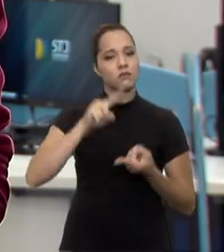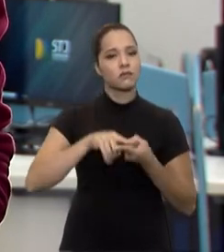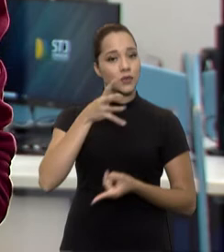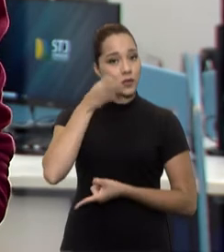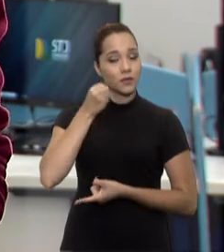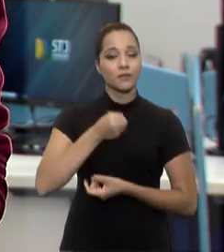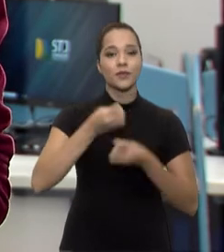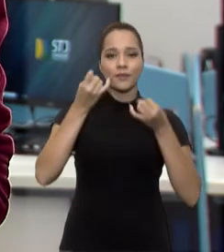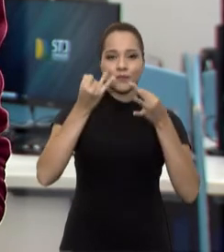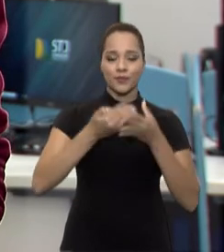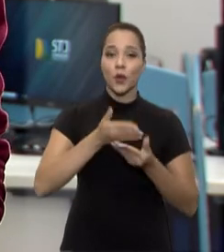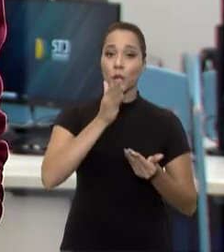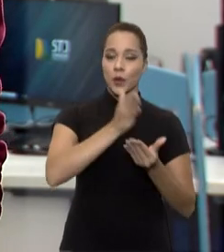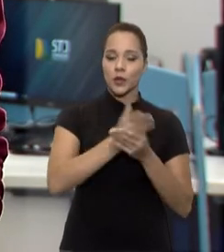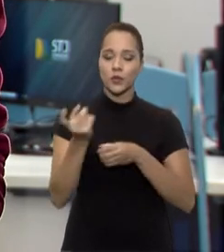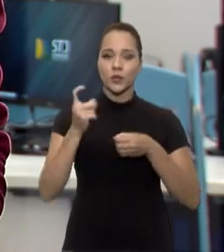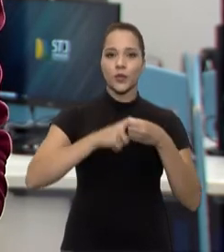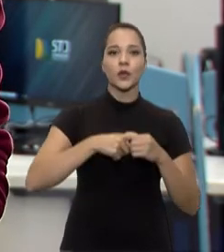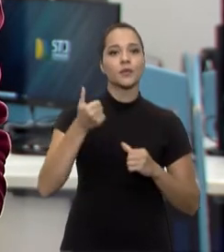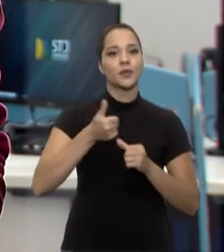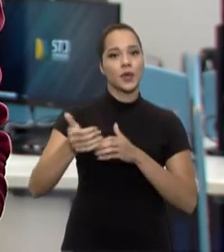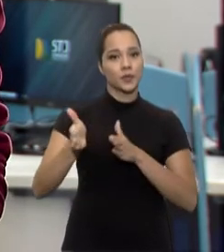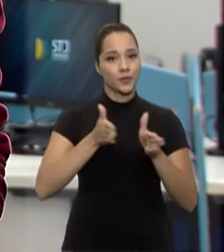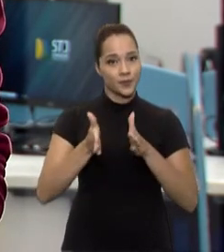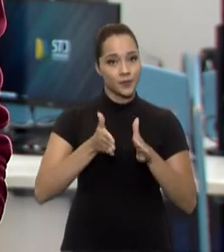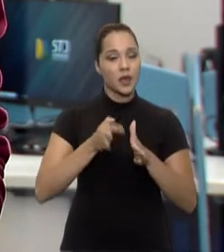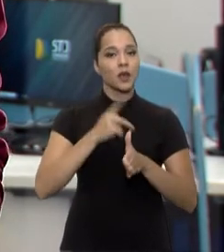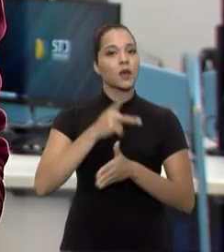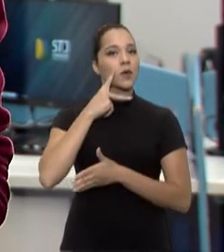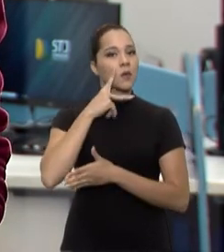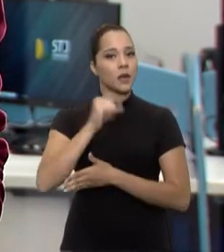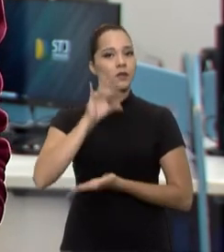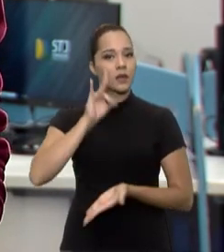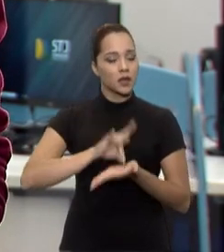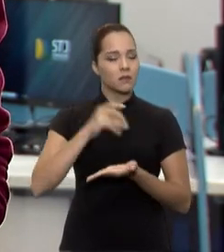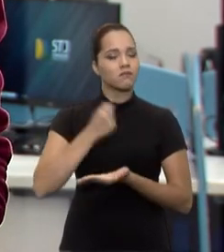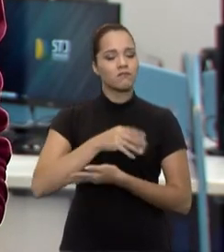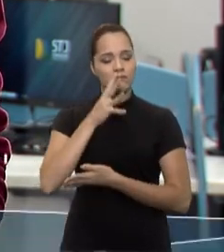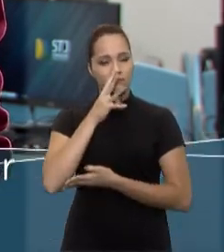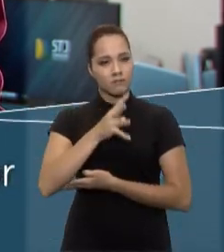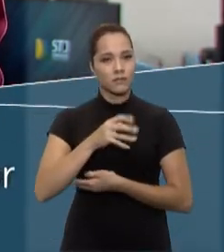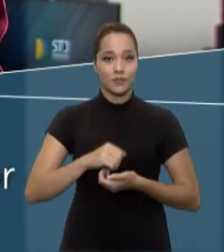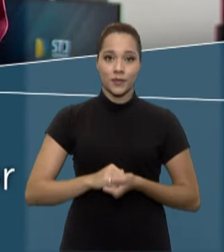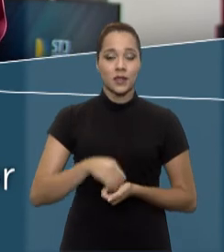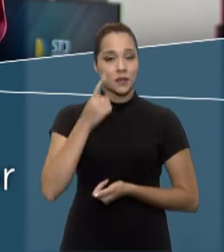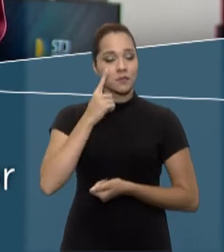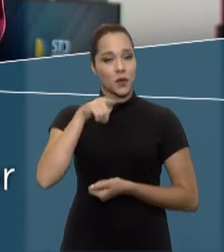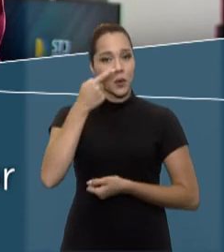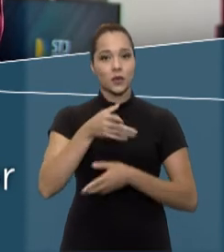adoção. Foi definido então que o processo volte para a primeira instância e que o pai biológico seja ouvido.